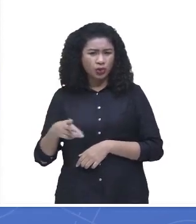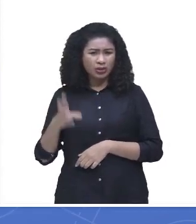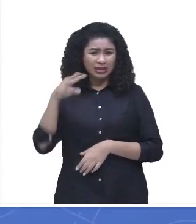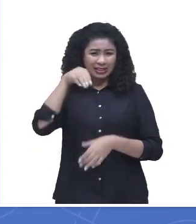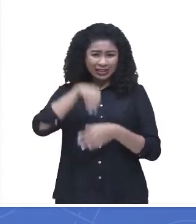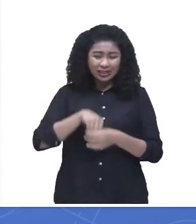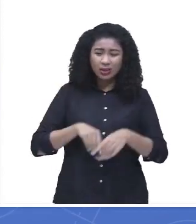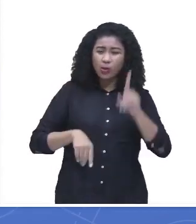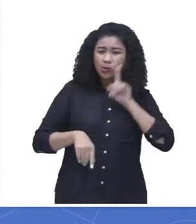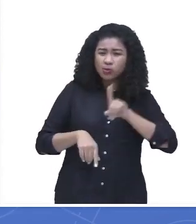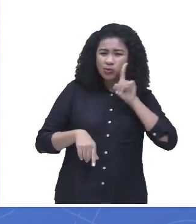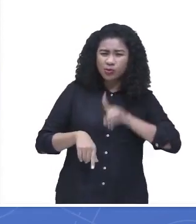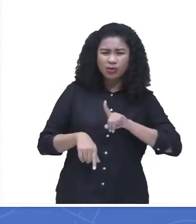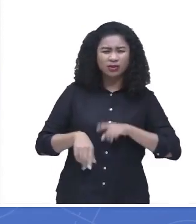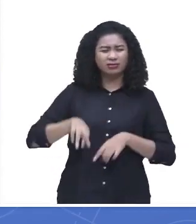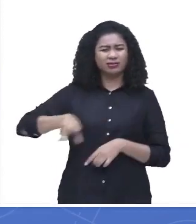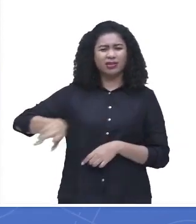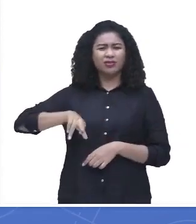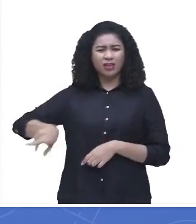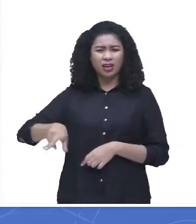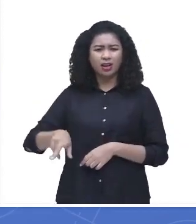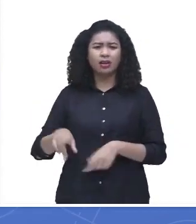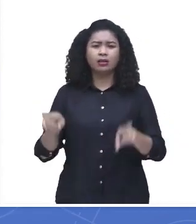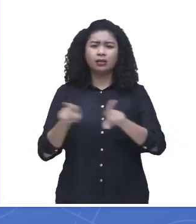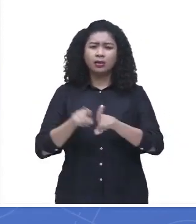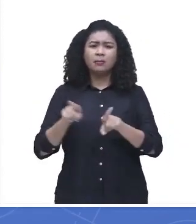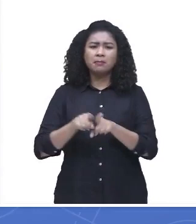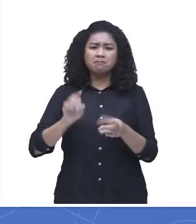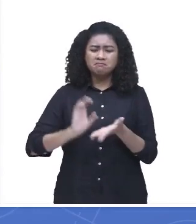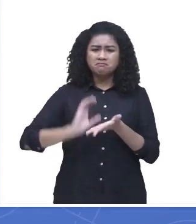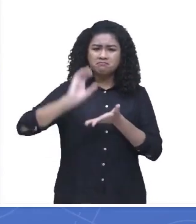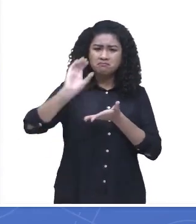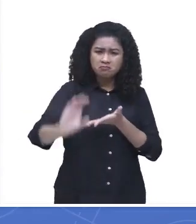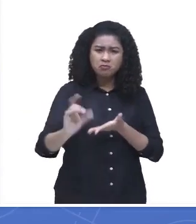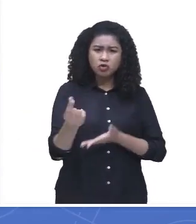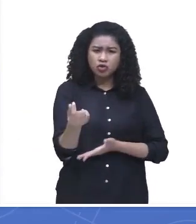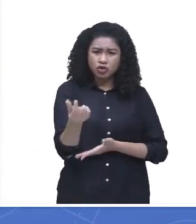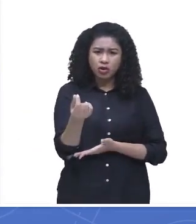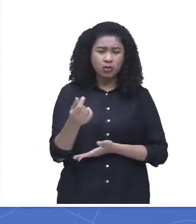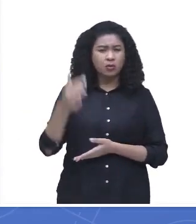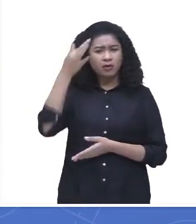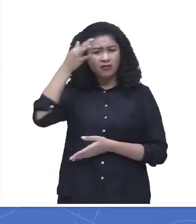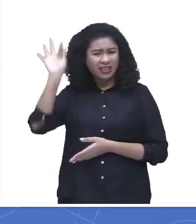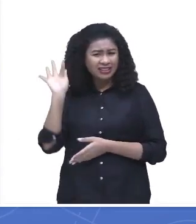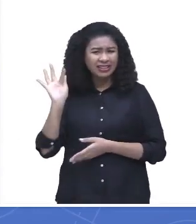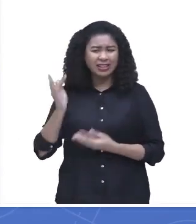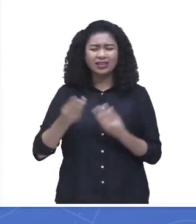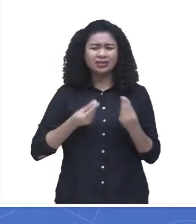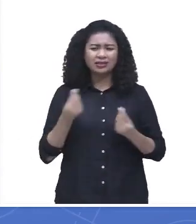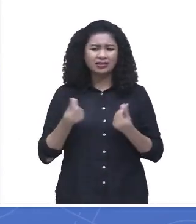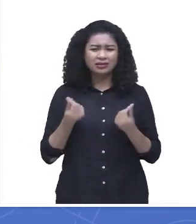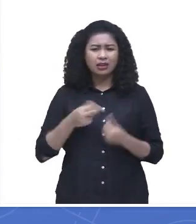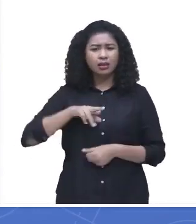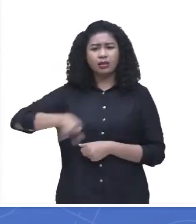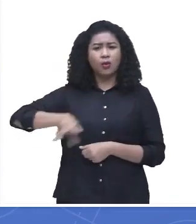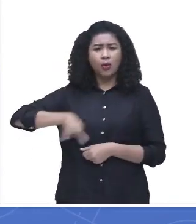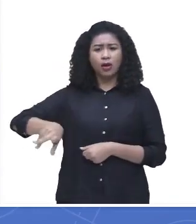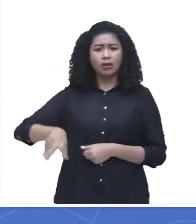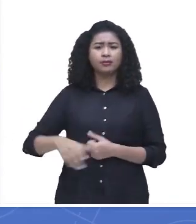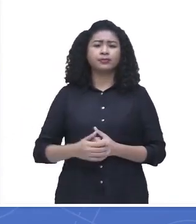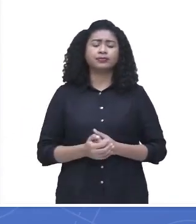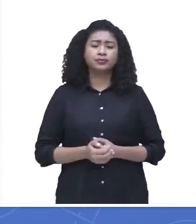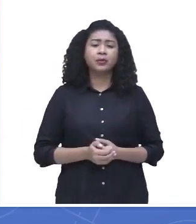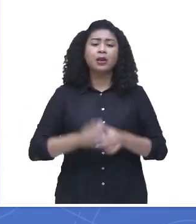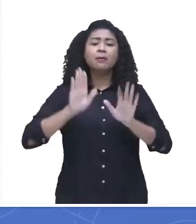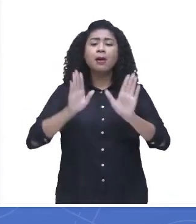Pagar indenização à França com a derrota da guerra? Também não. Mas vejam bem, a alternativa A diz o seguinte: por que eles vão